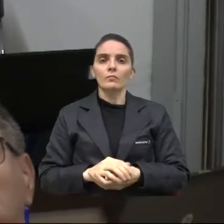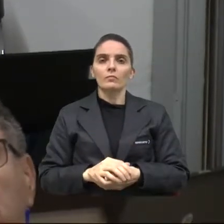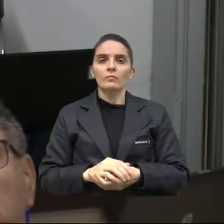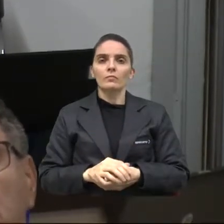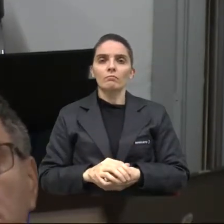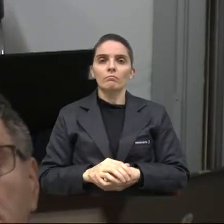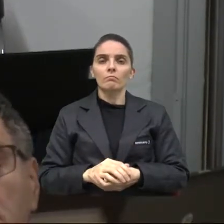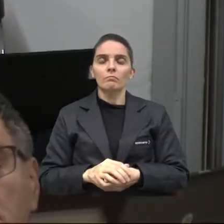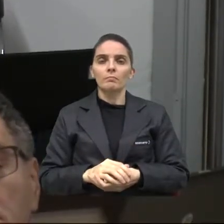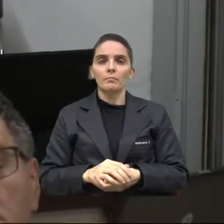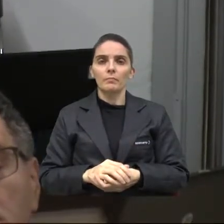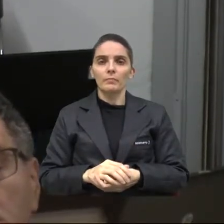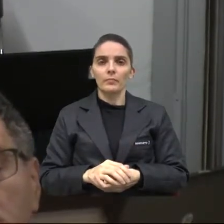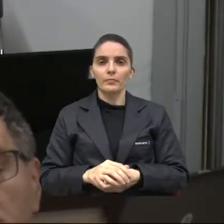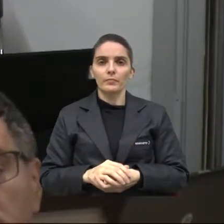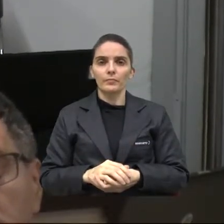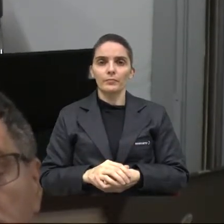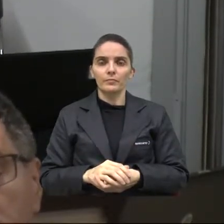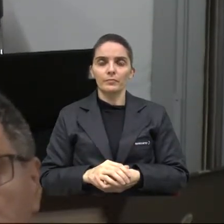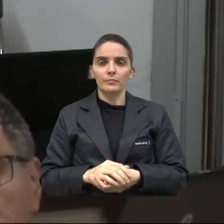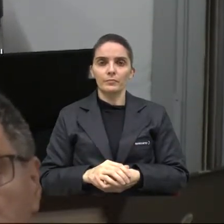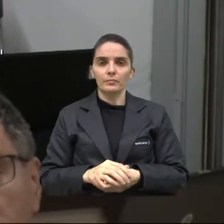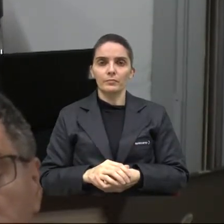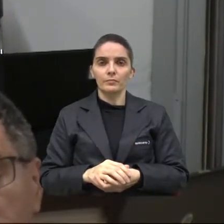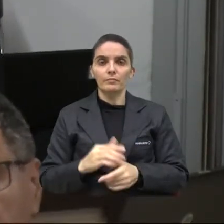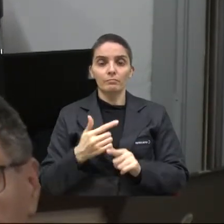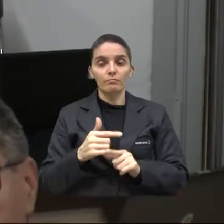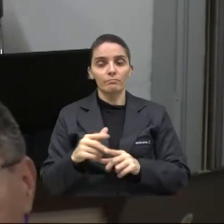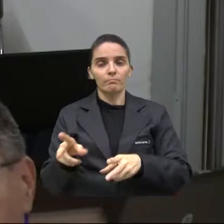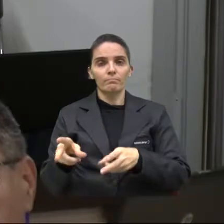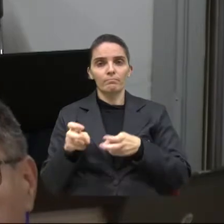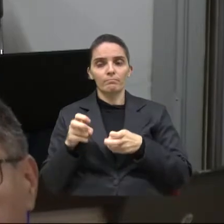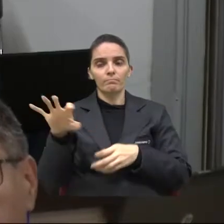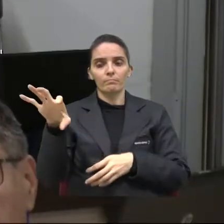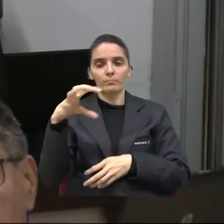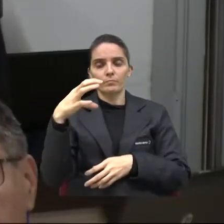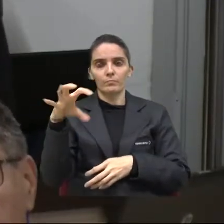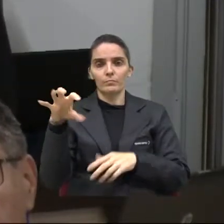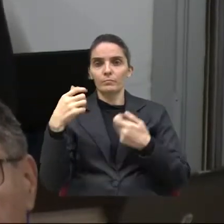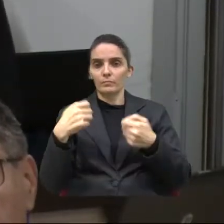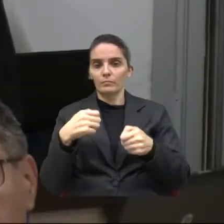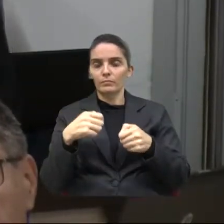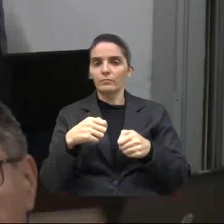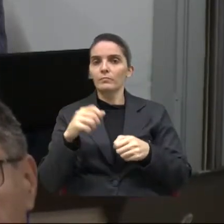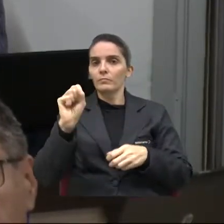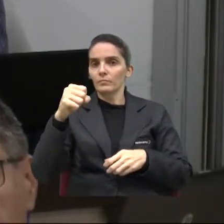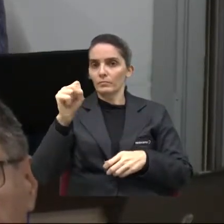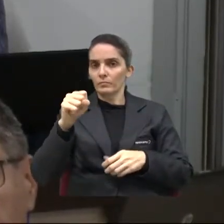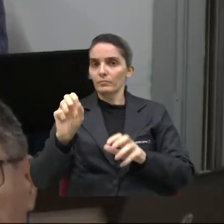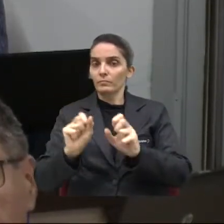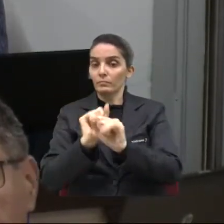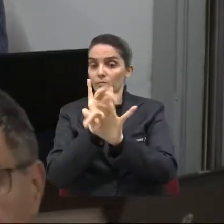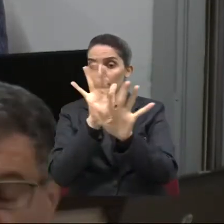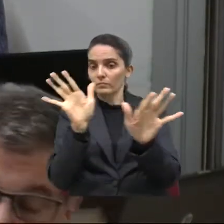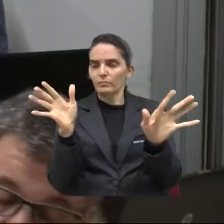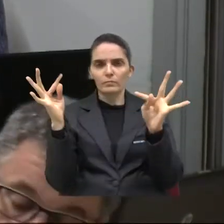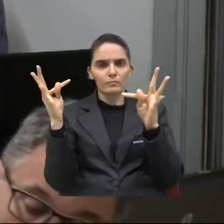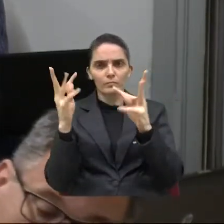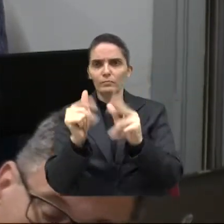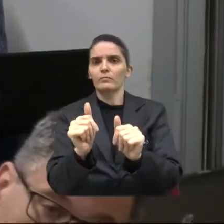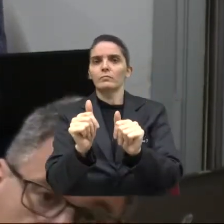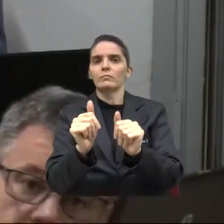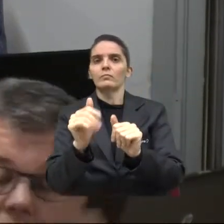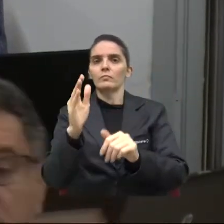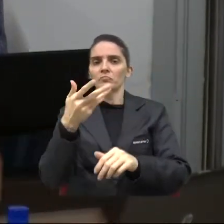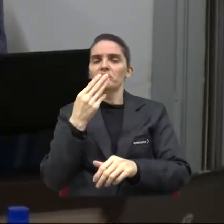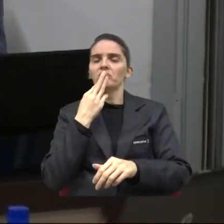algo que nós percebemos que os radares merecem, sim, uma transparência total. E fica aí,